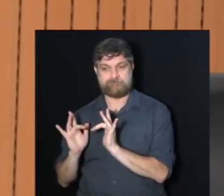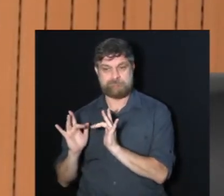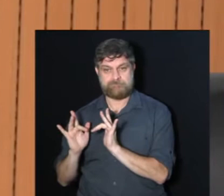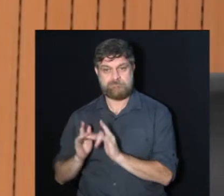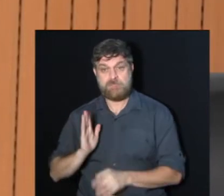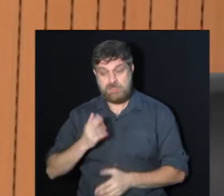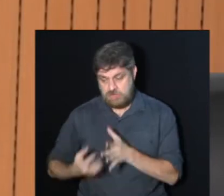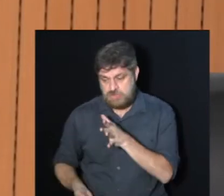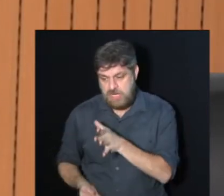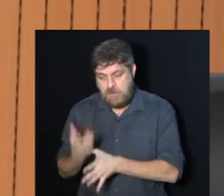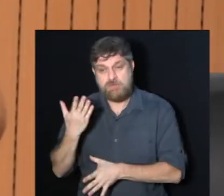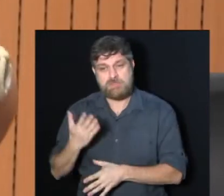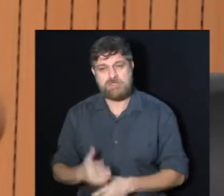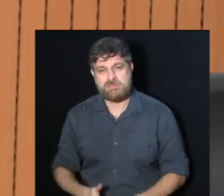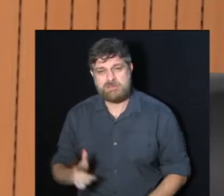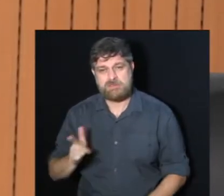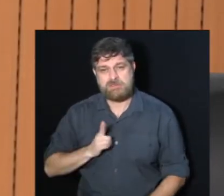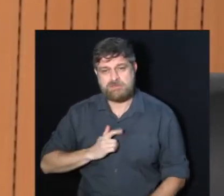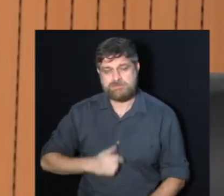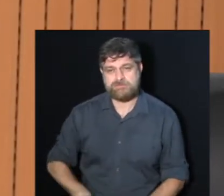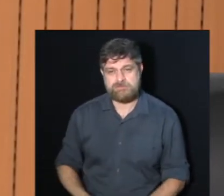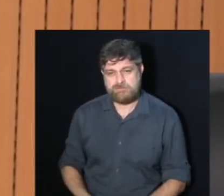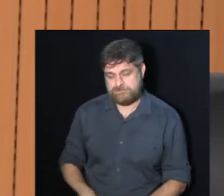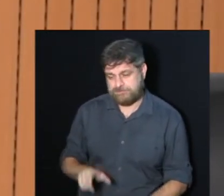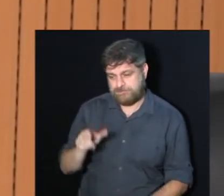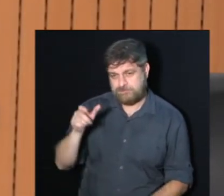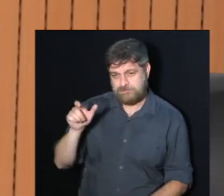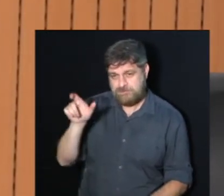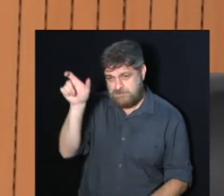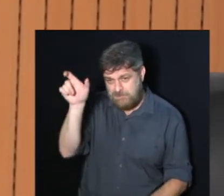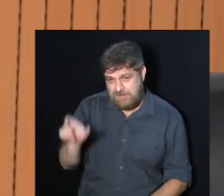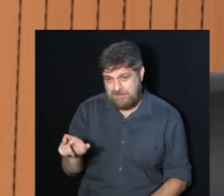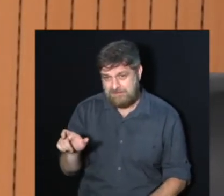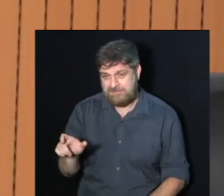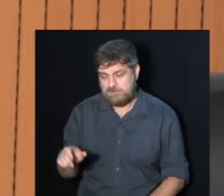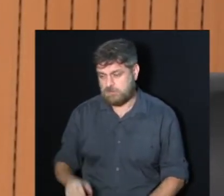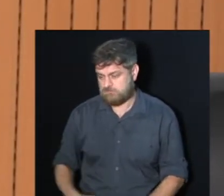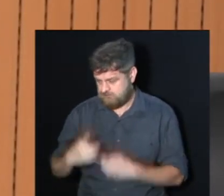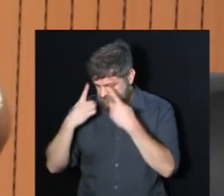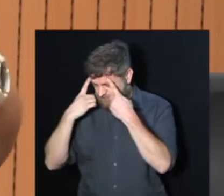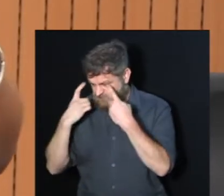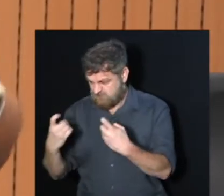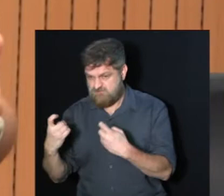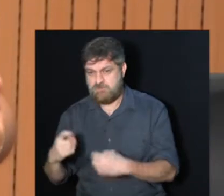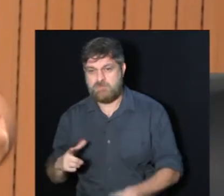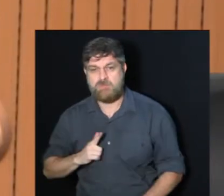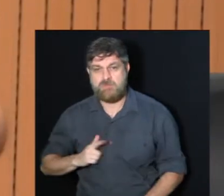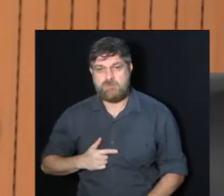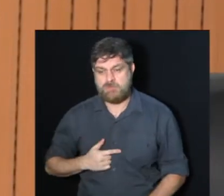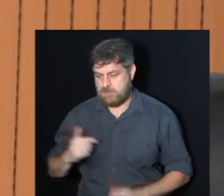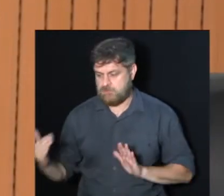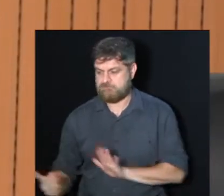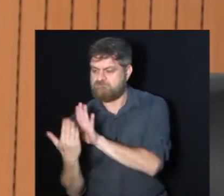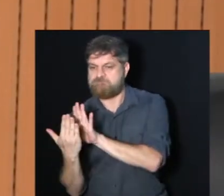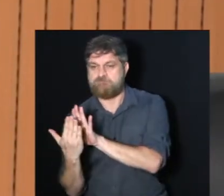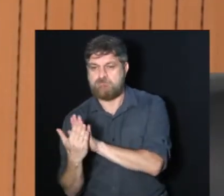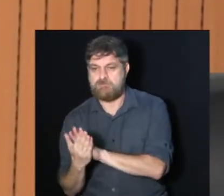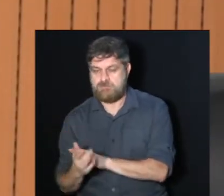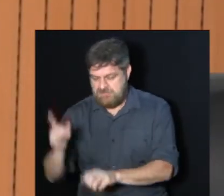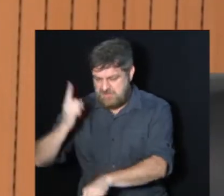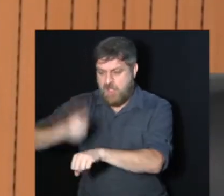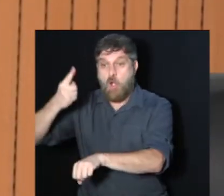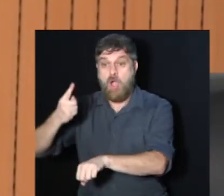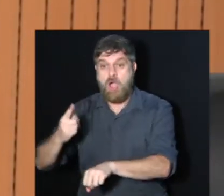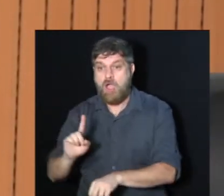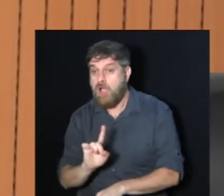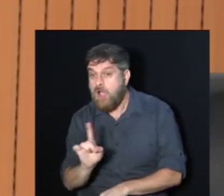É isso. A pessoa que é violenta, ela não é violenta logo de cara. E a gente pensa que